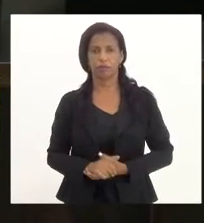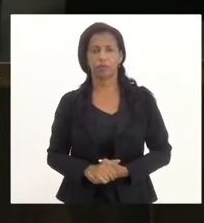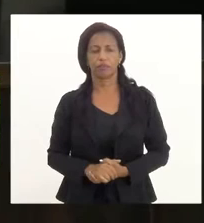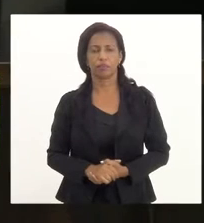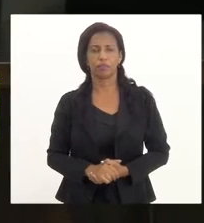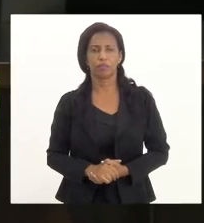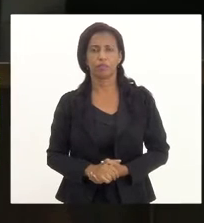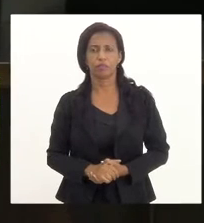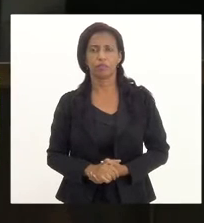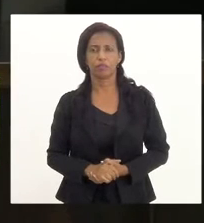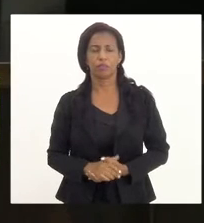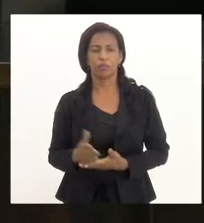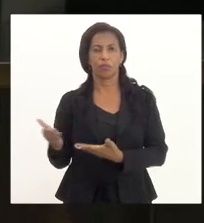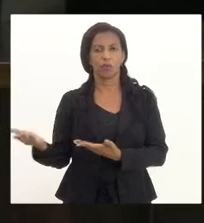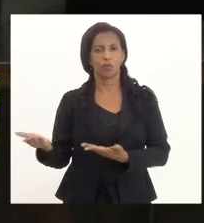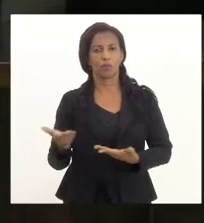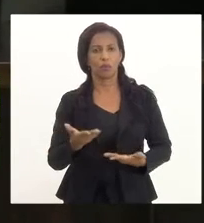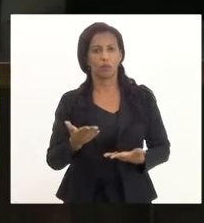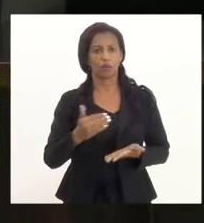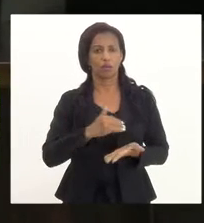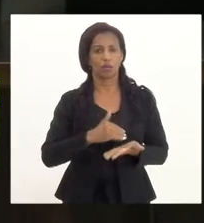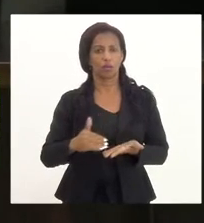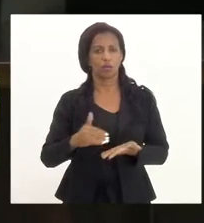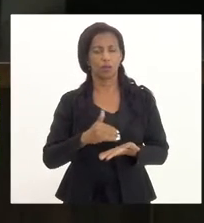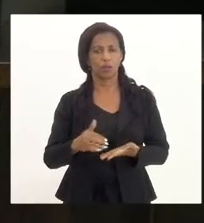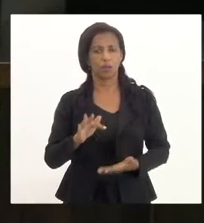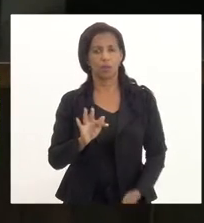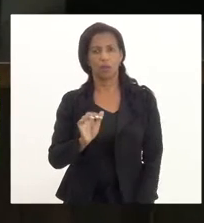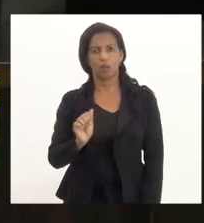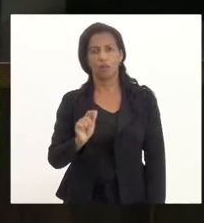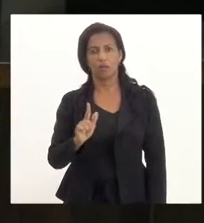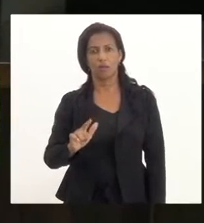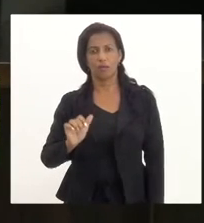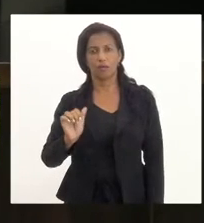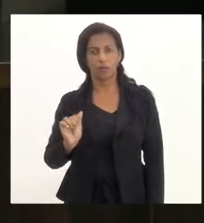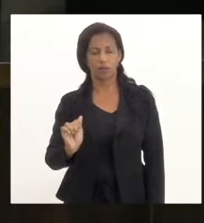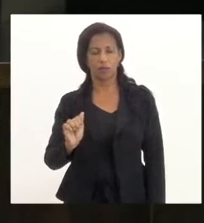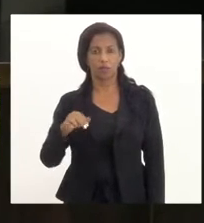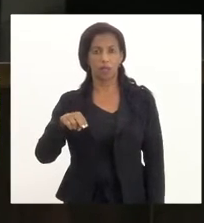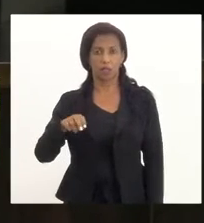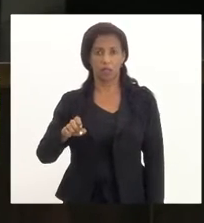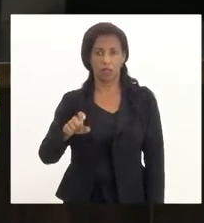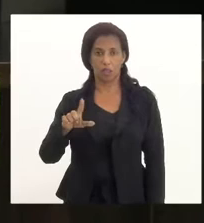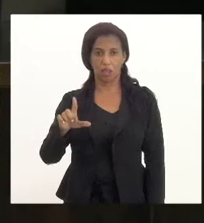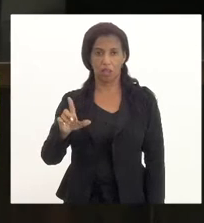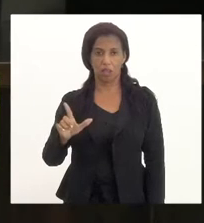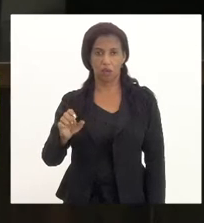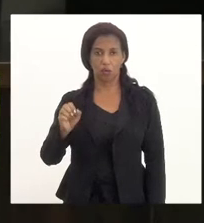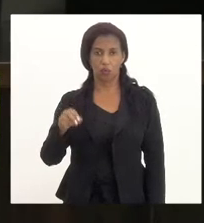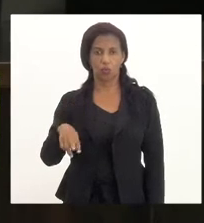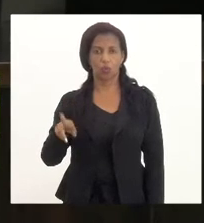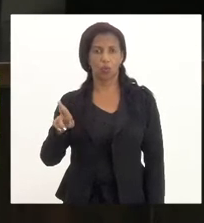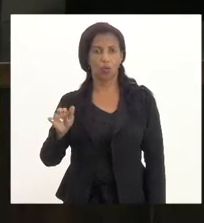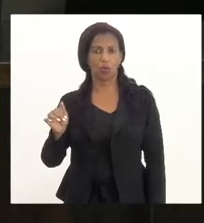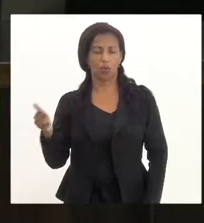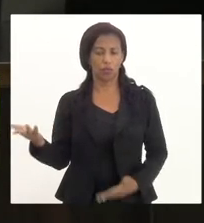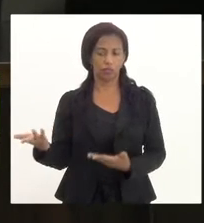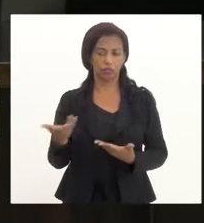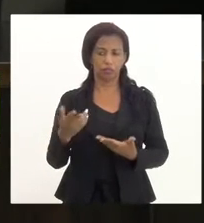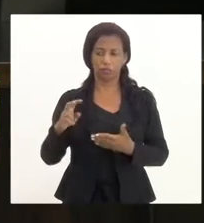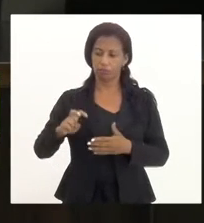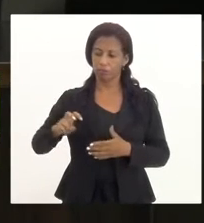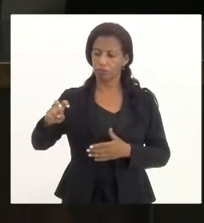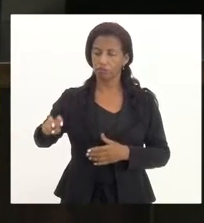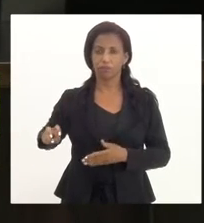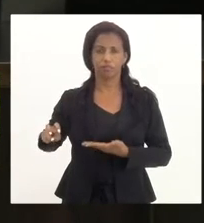é um padaria o secretário de fazenda Nelson Rocha para compor aqui a nossa